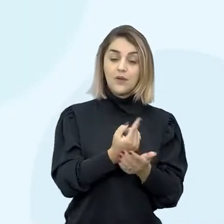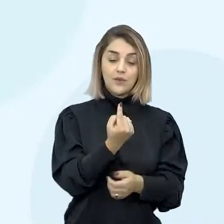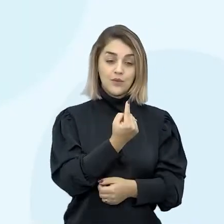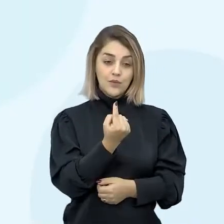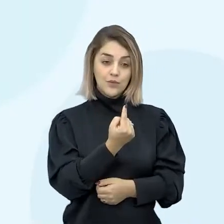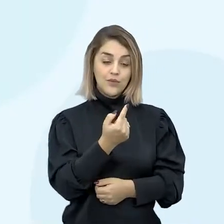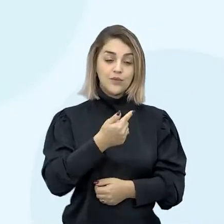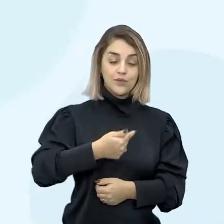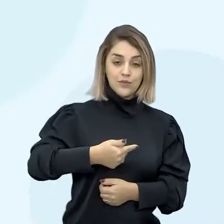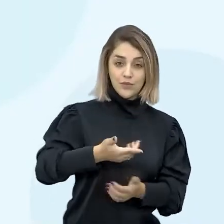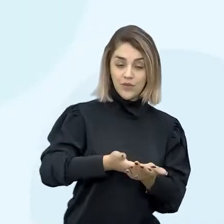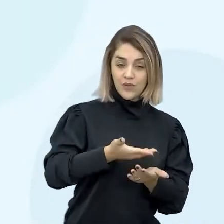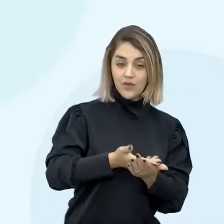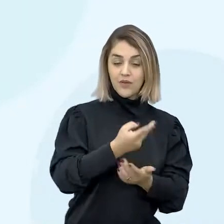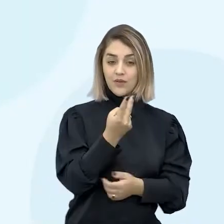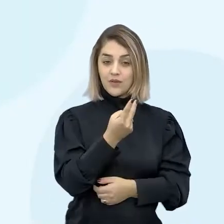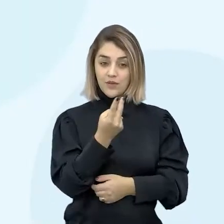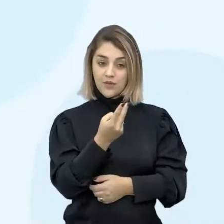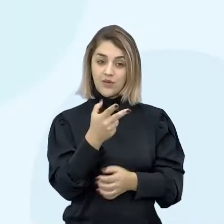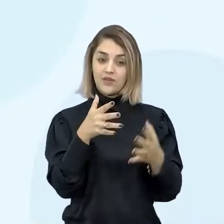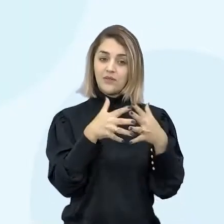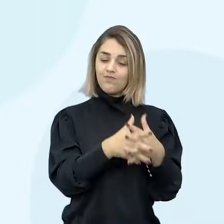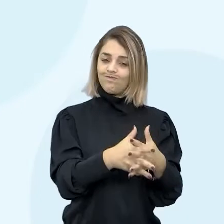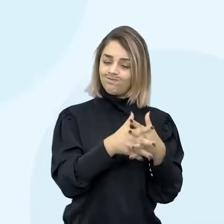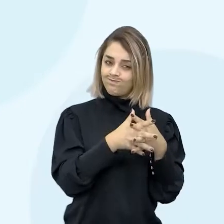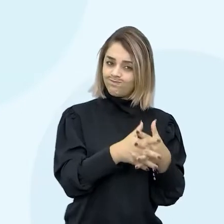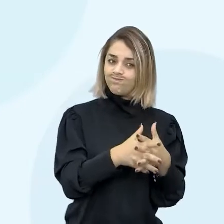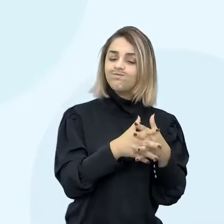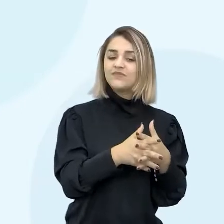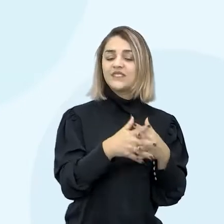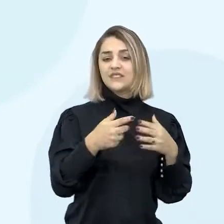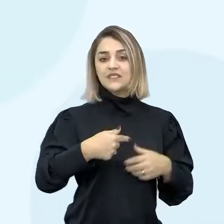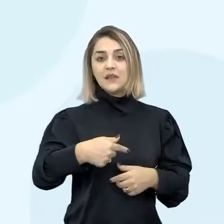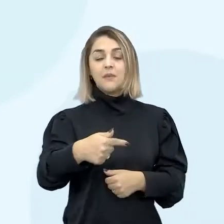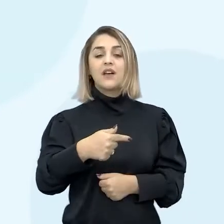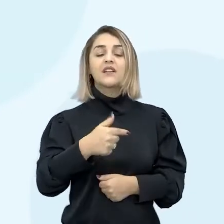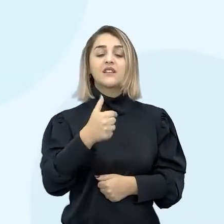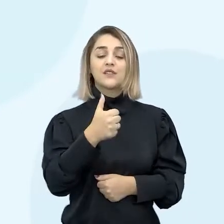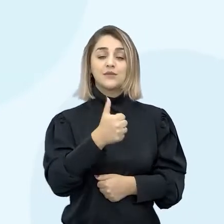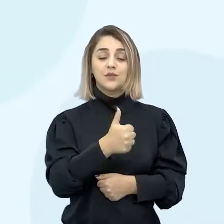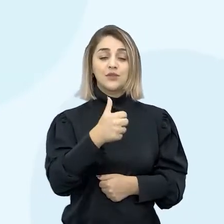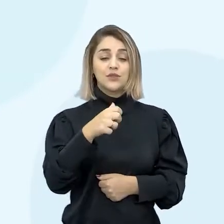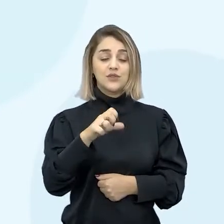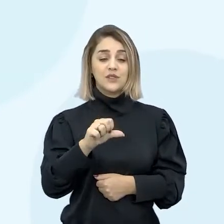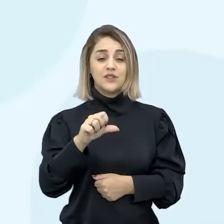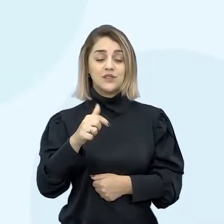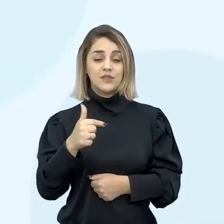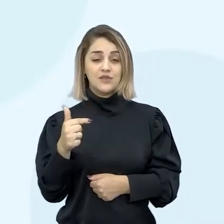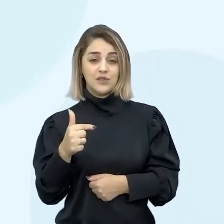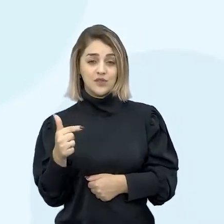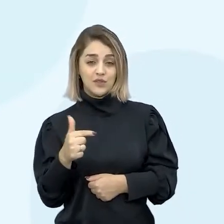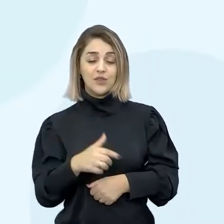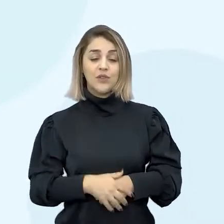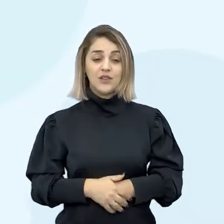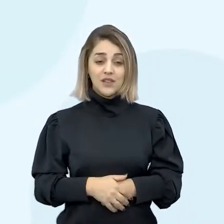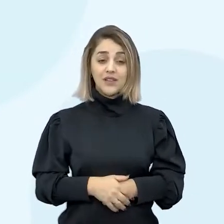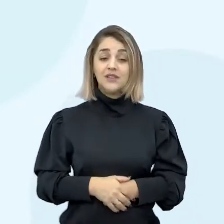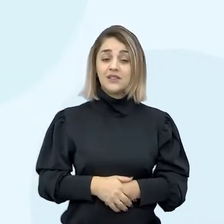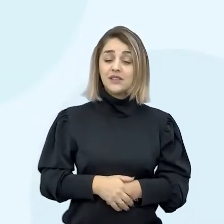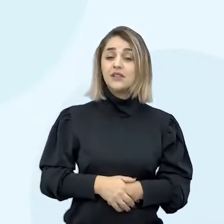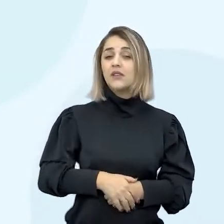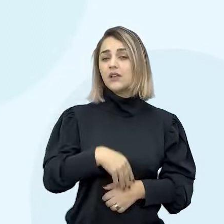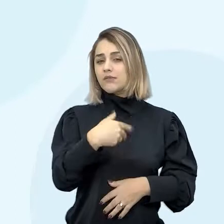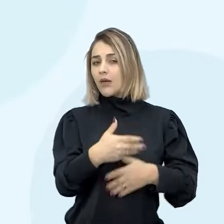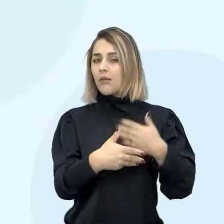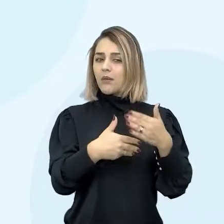e mistificação, o conflito que deu a semana de 22. A semana que não terminou, onde explicamos, né, dia a dia o que aconteceu na Semana de Arte